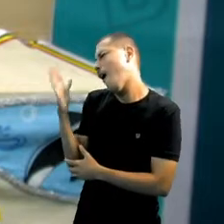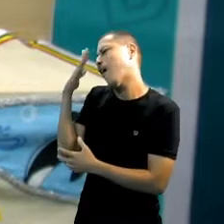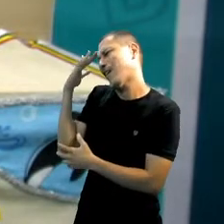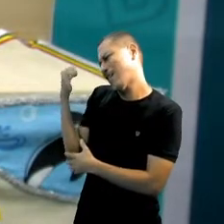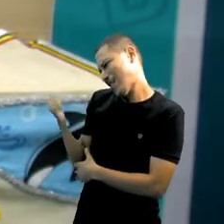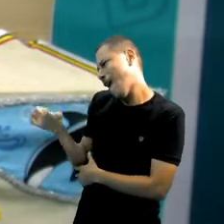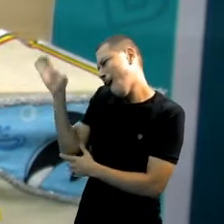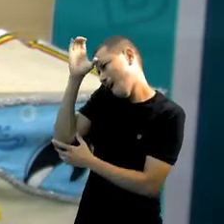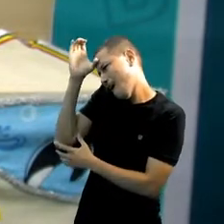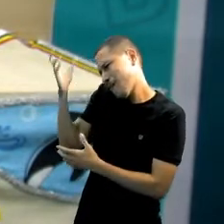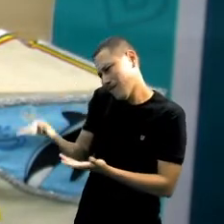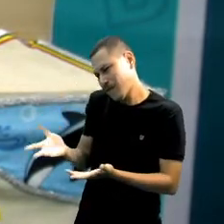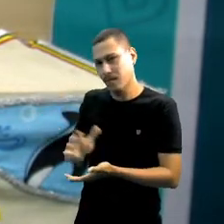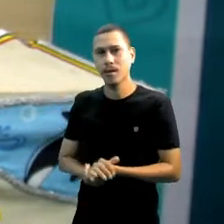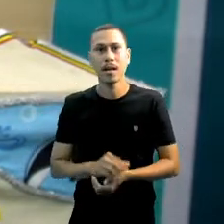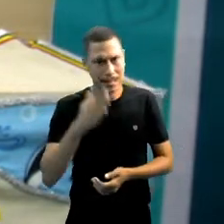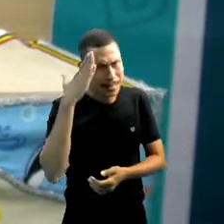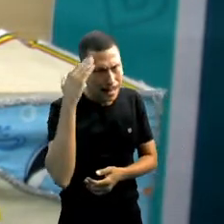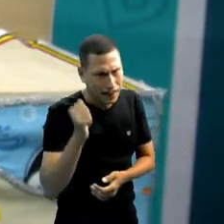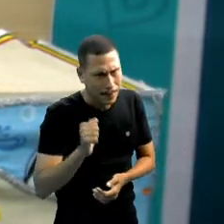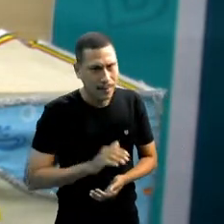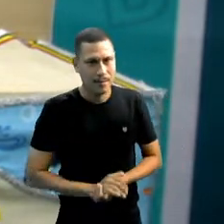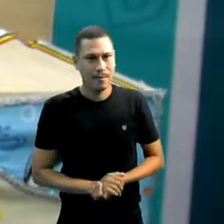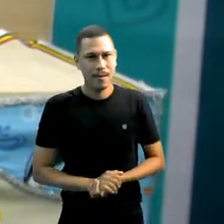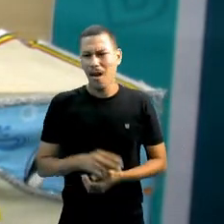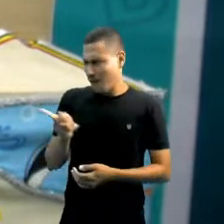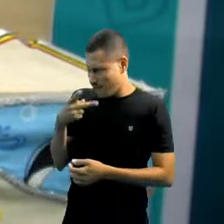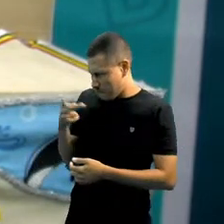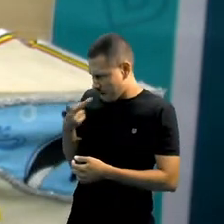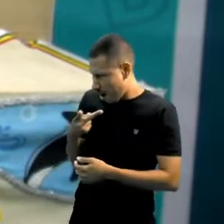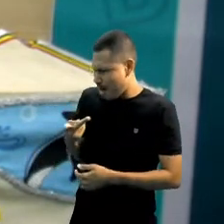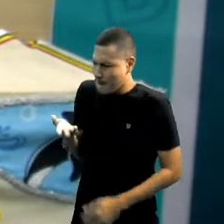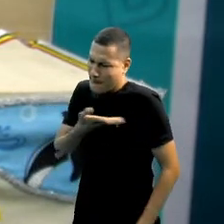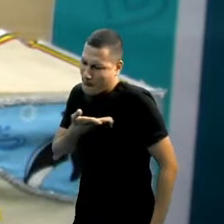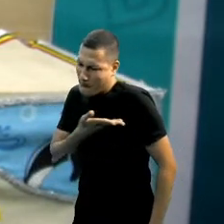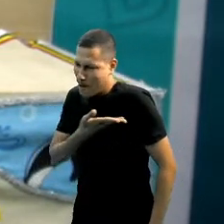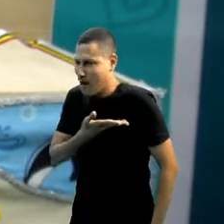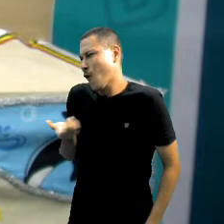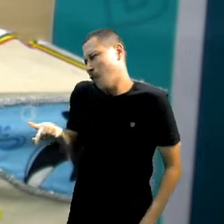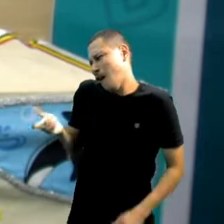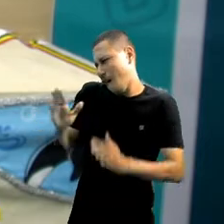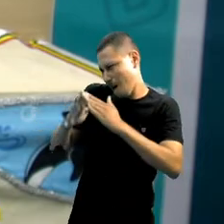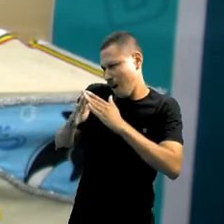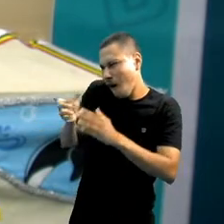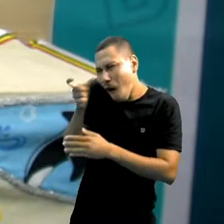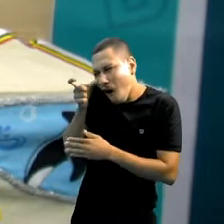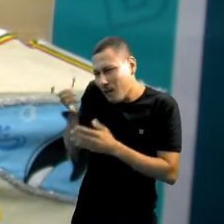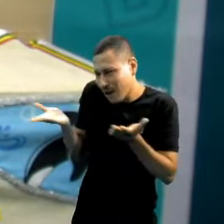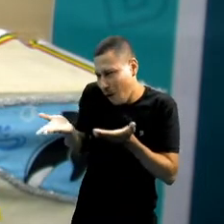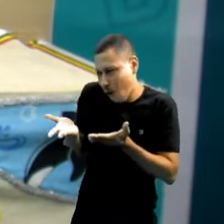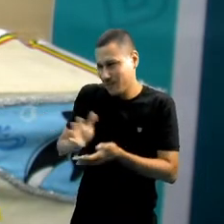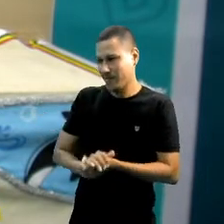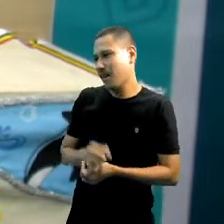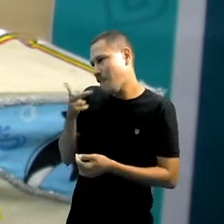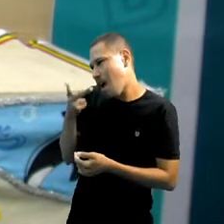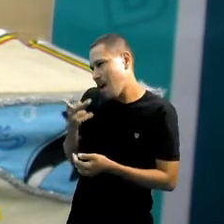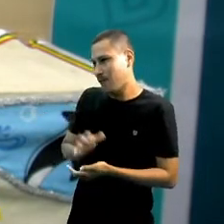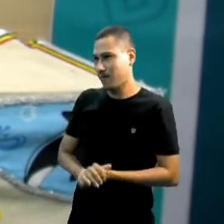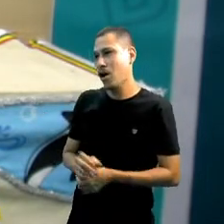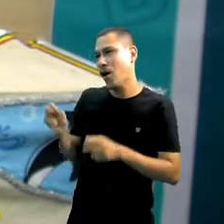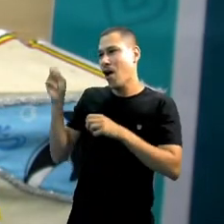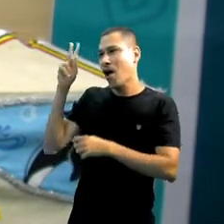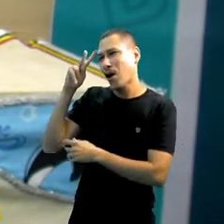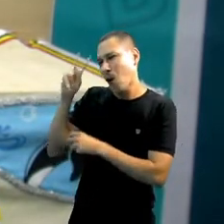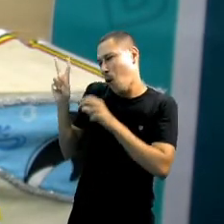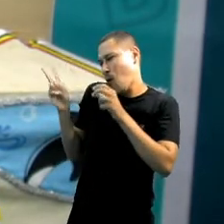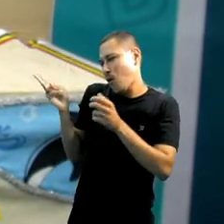Lê. Tu sabe? Então, diz para os nossos amiguinhos que estão lá em casa ouvindo agora, que estão em casa. Diz aí. A história de